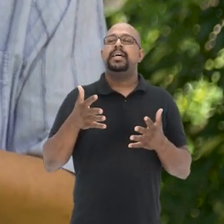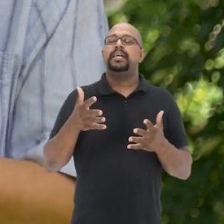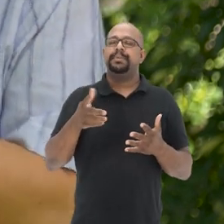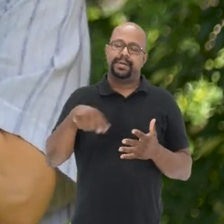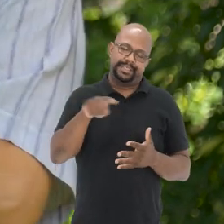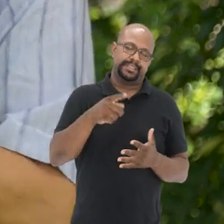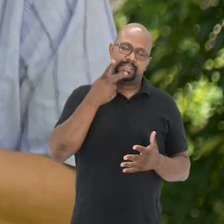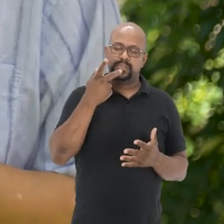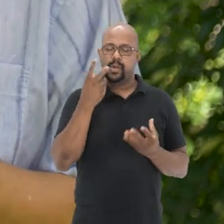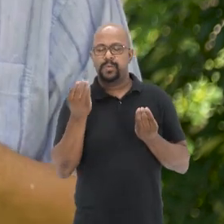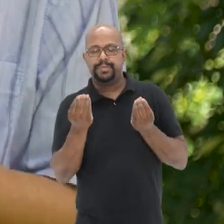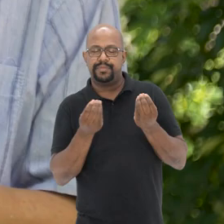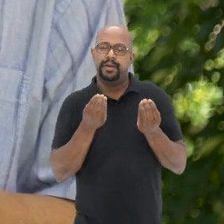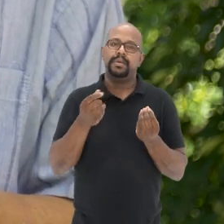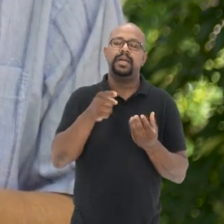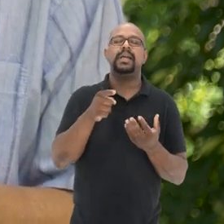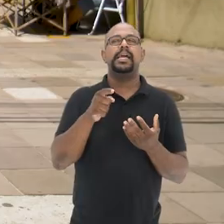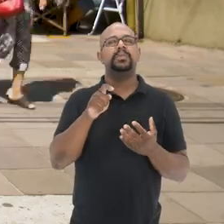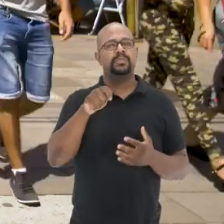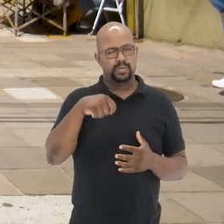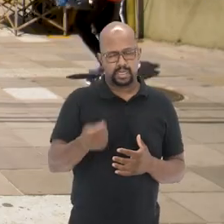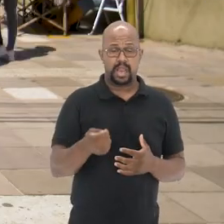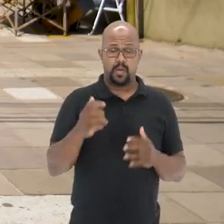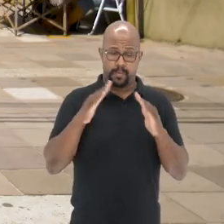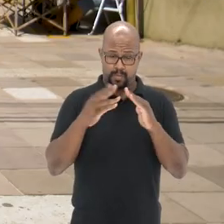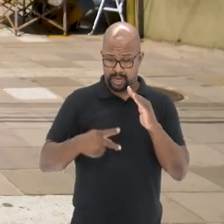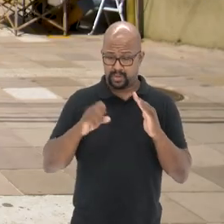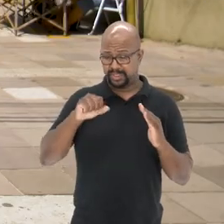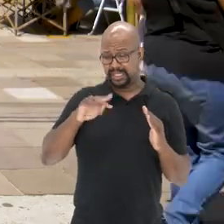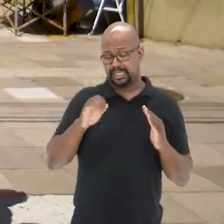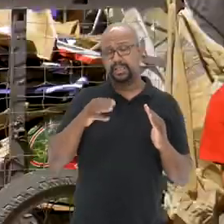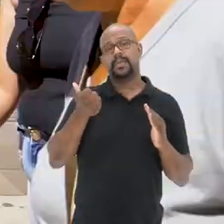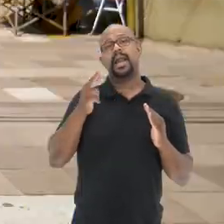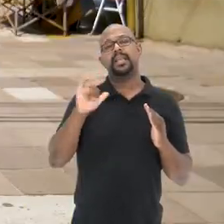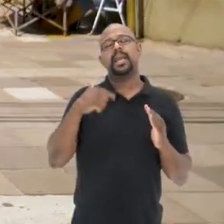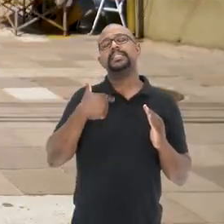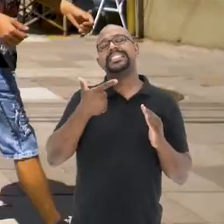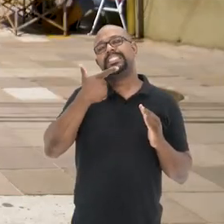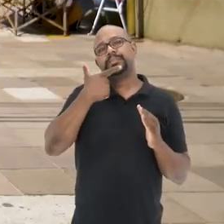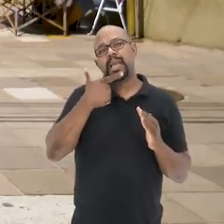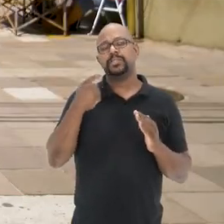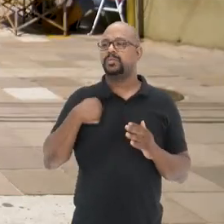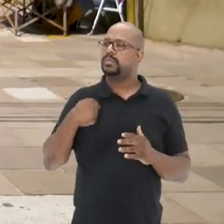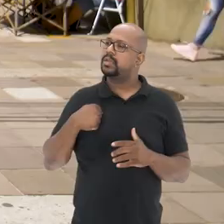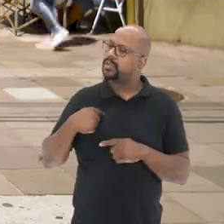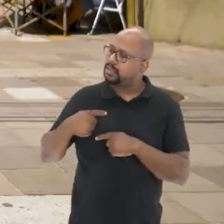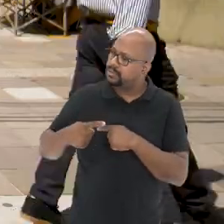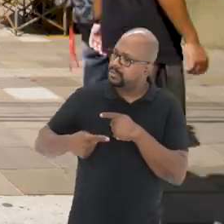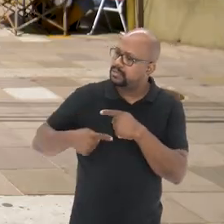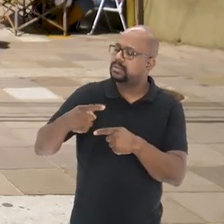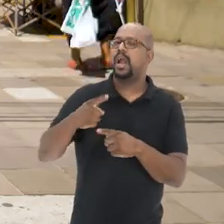para, digamos assim, de alguma forma, tornar o morador de Santa Maria simpático à ideia da sua